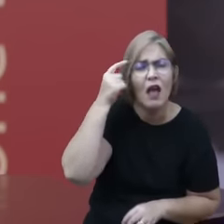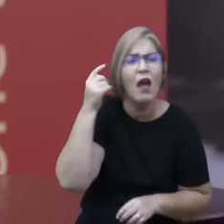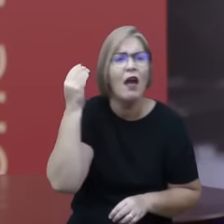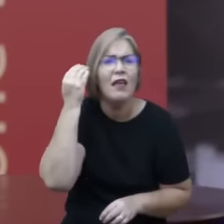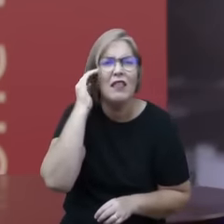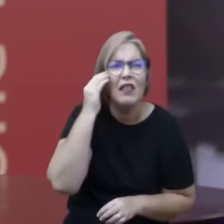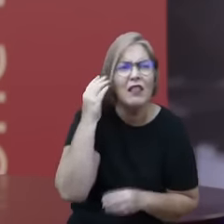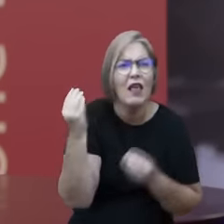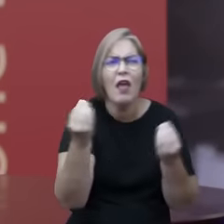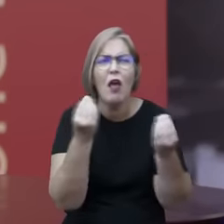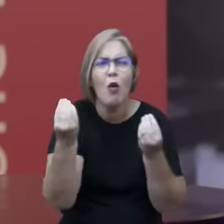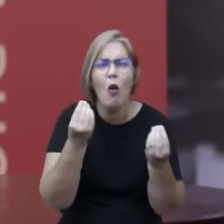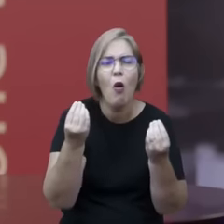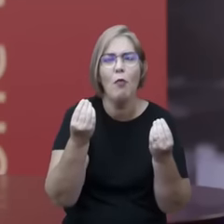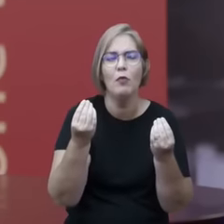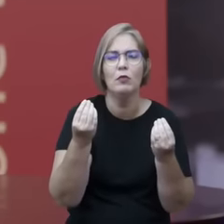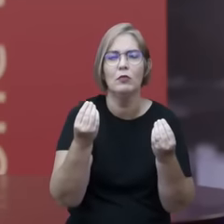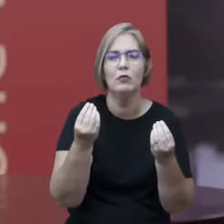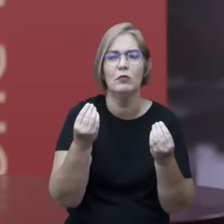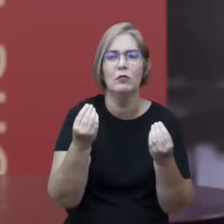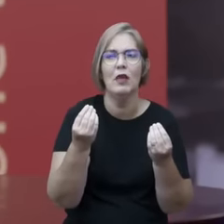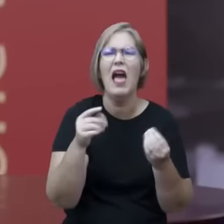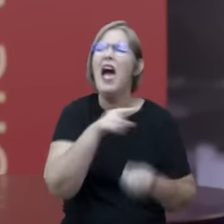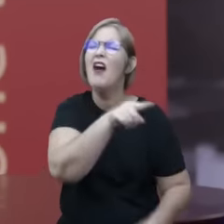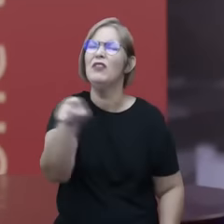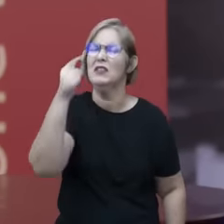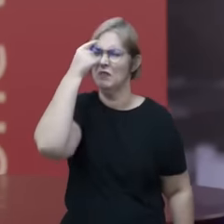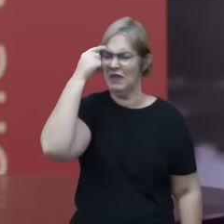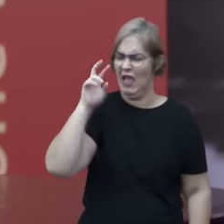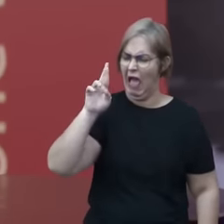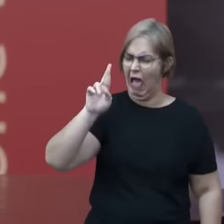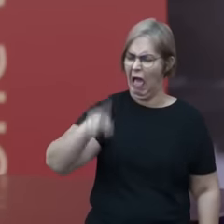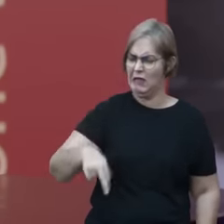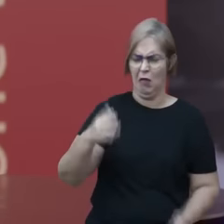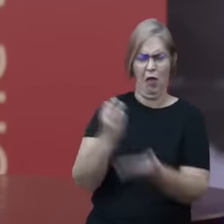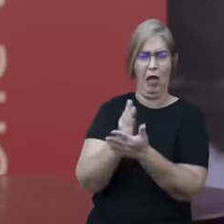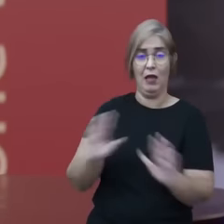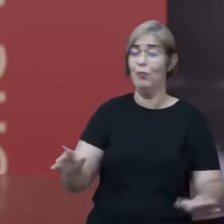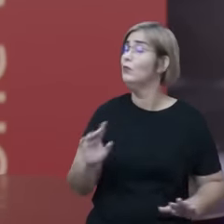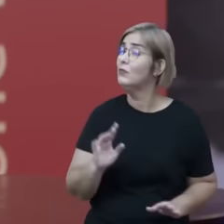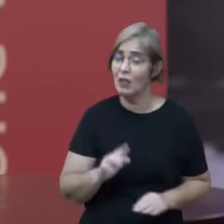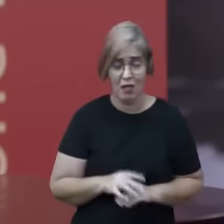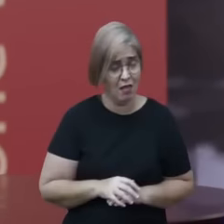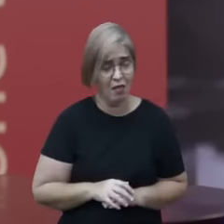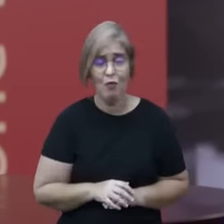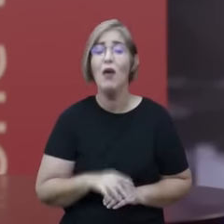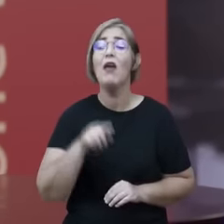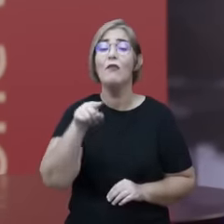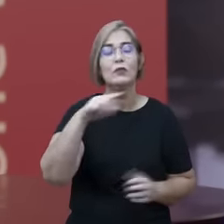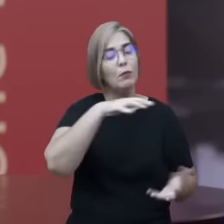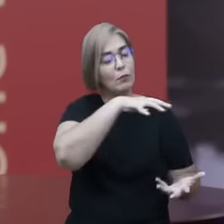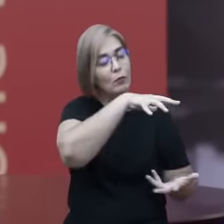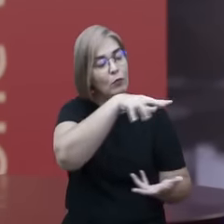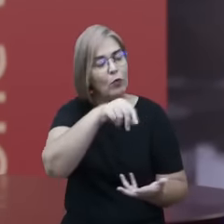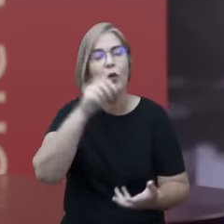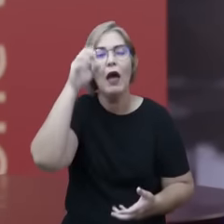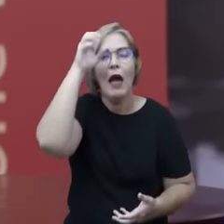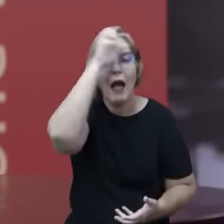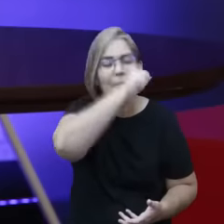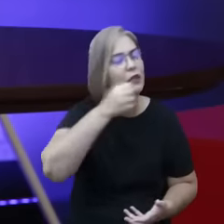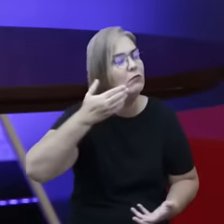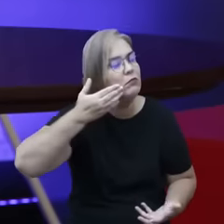abandono da razão, ao contrário, significa reaprender o ver o mundo, isso que significa